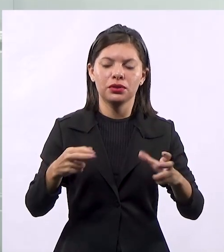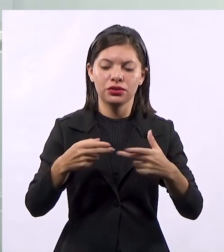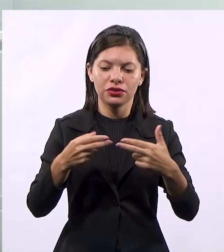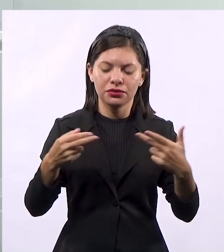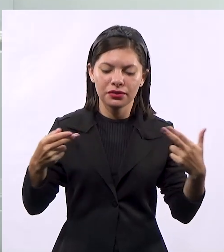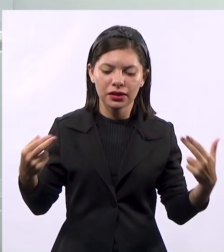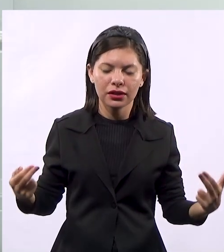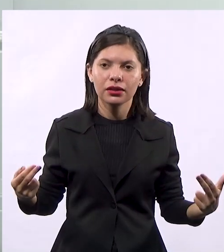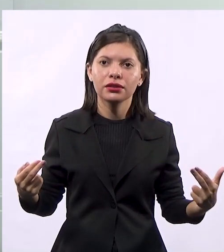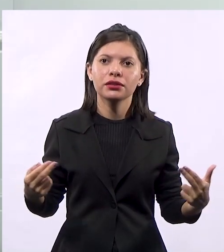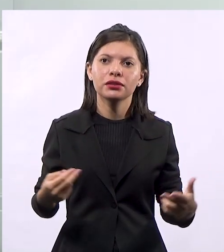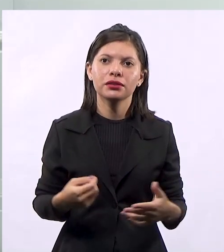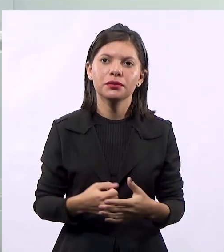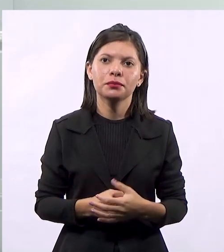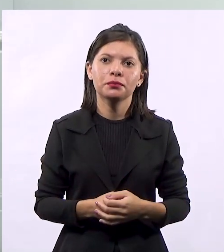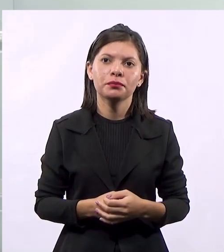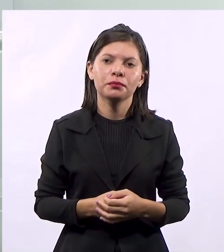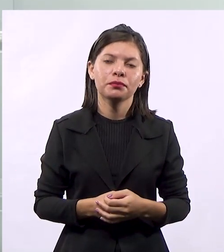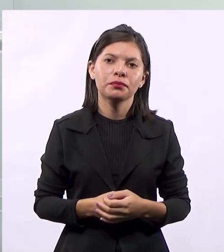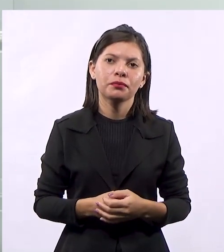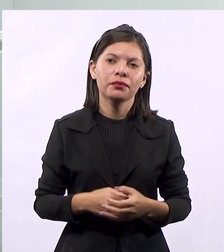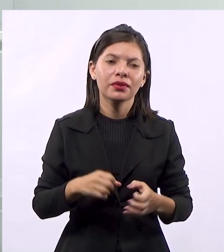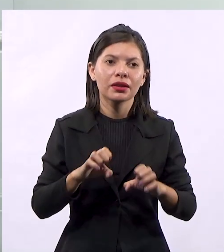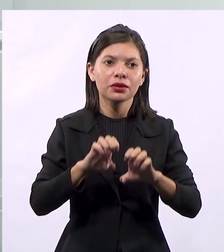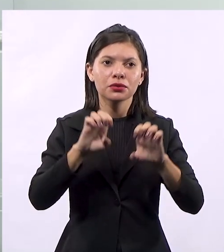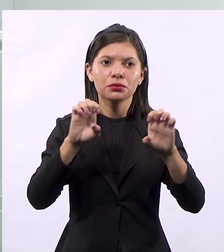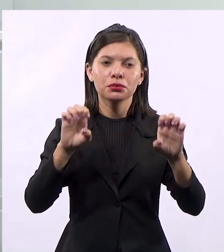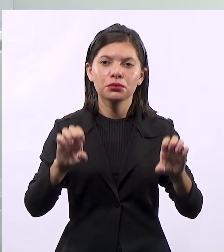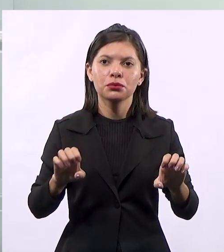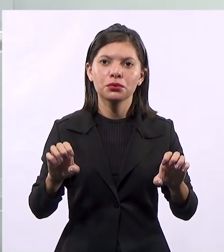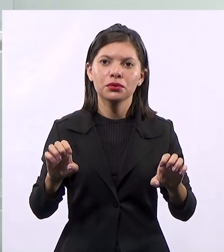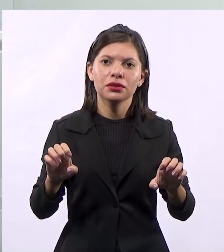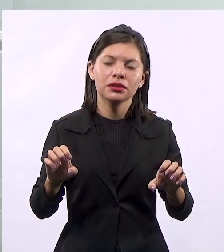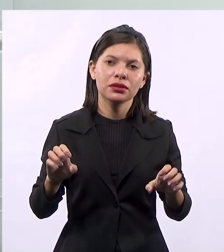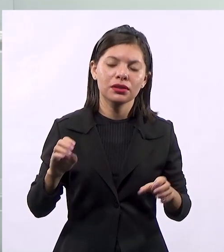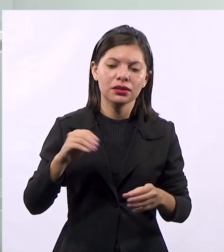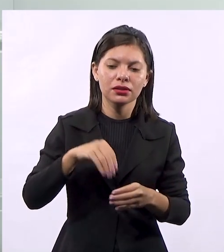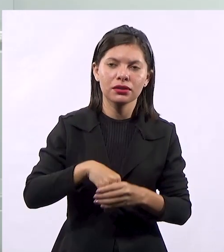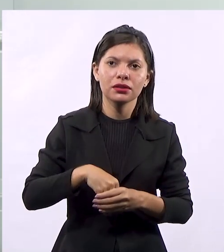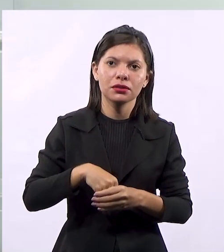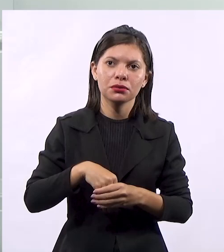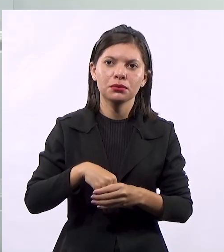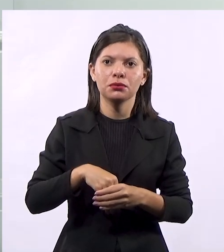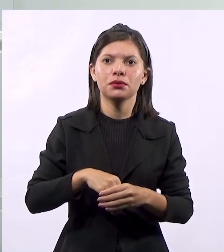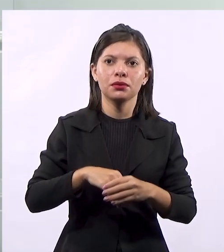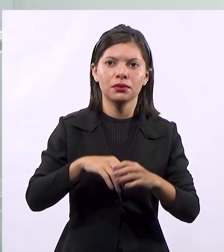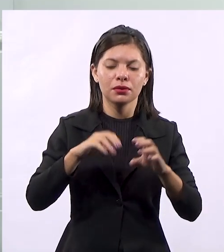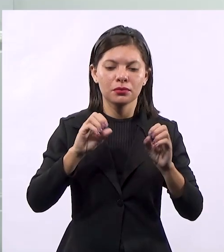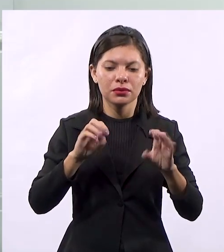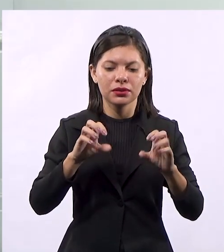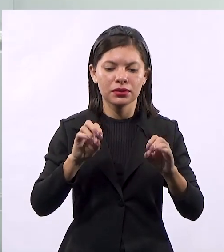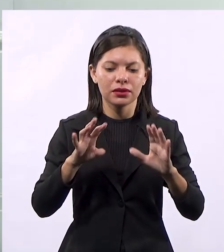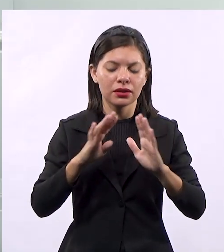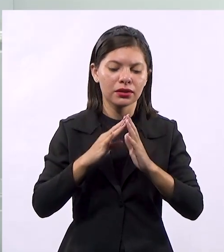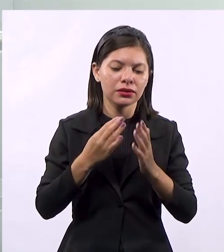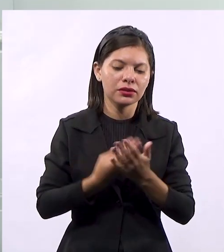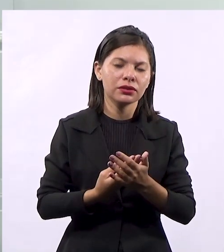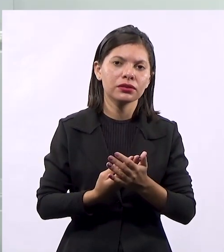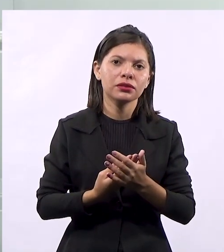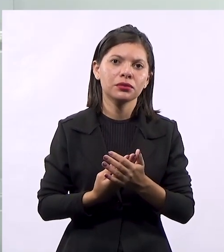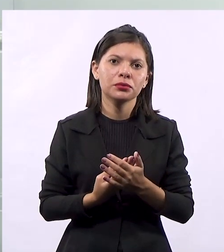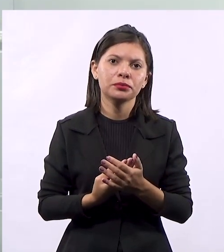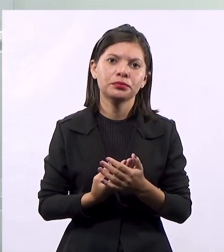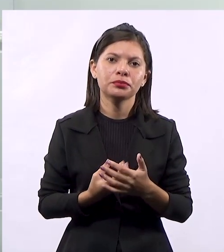sistemas educacionais possam organizar diferentes estruturas de aprendizagem,